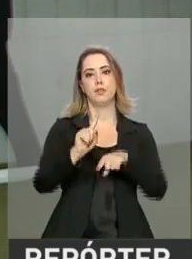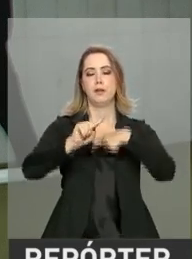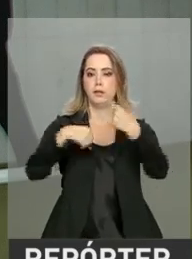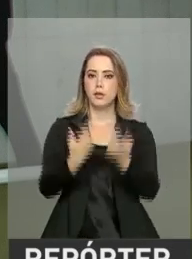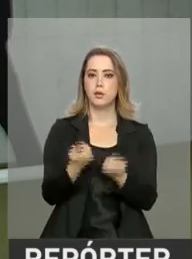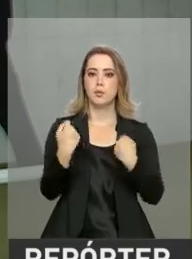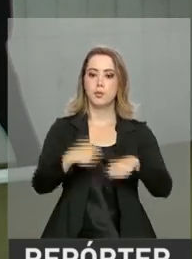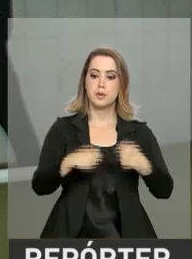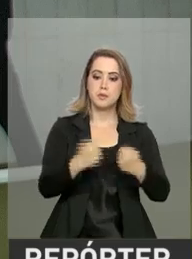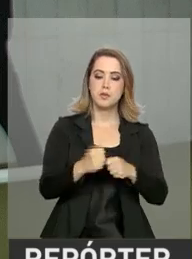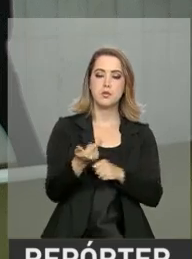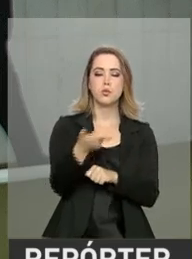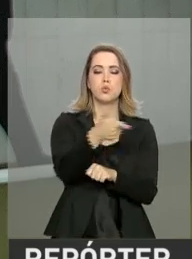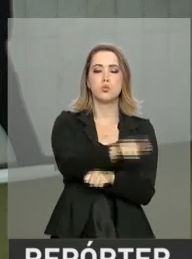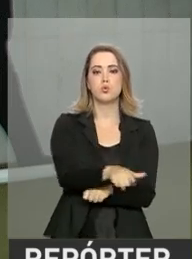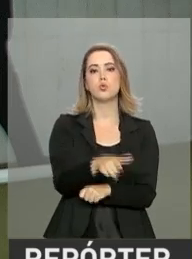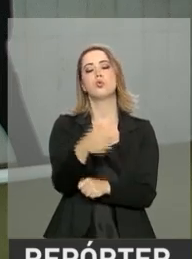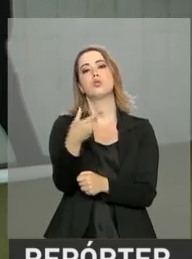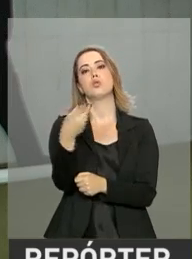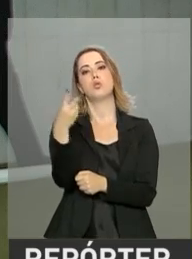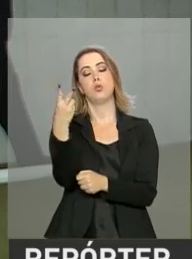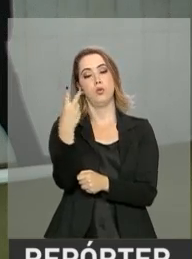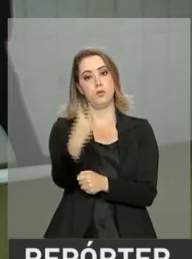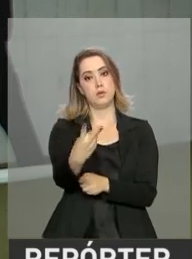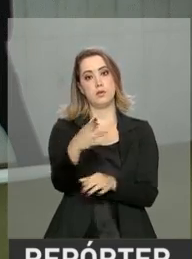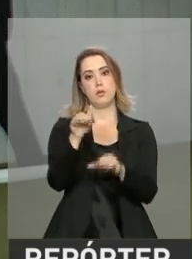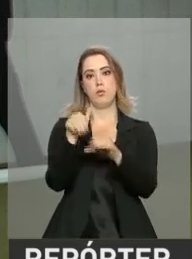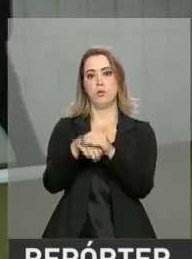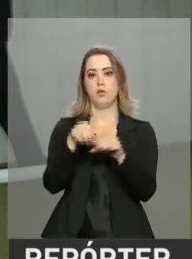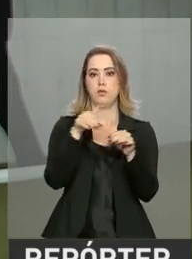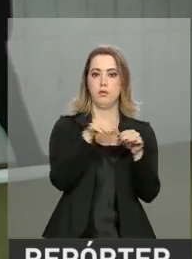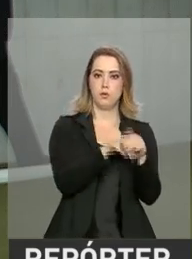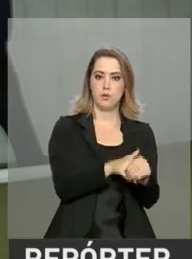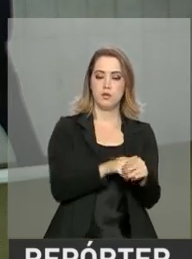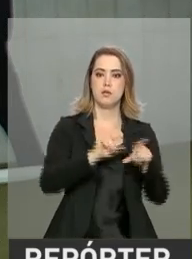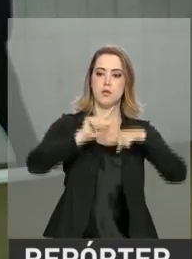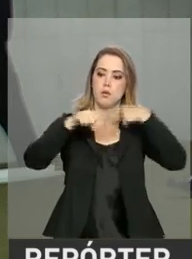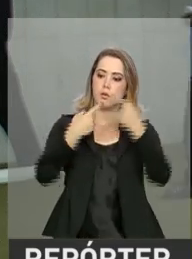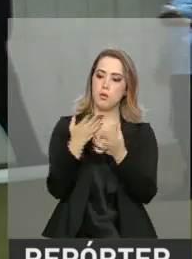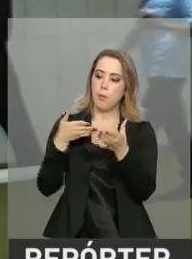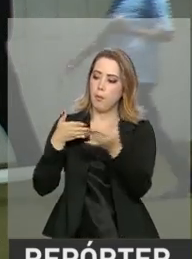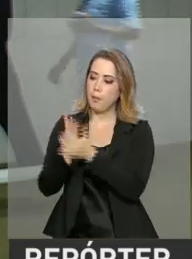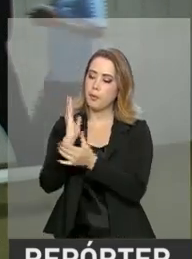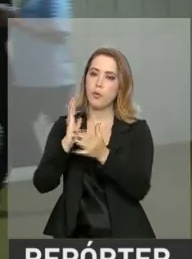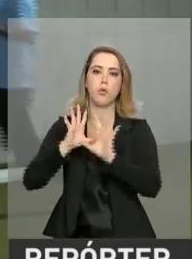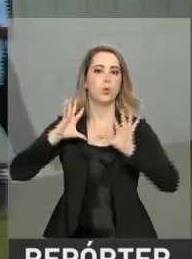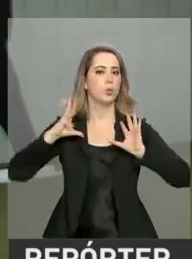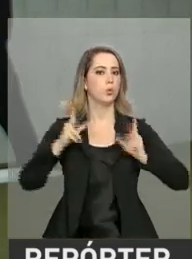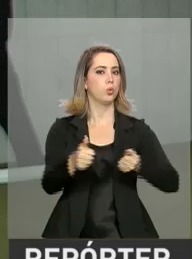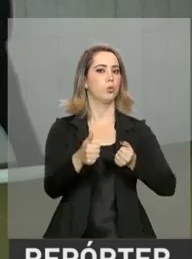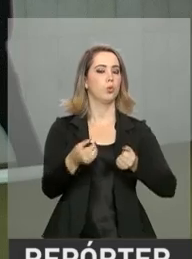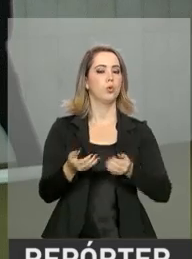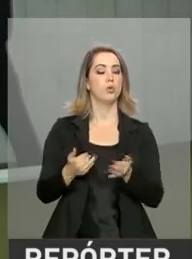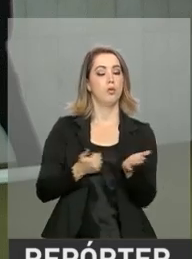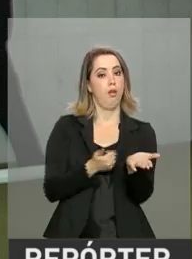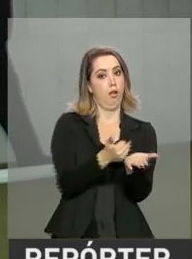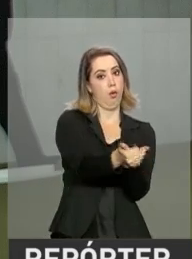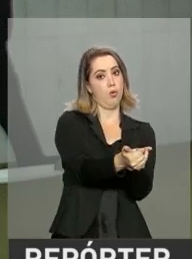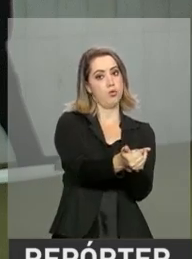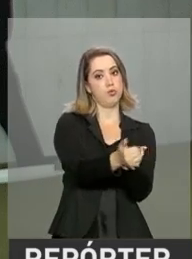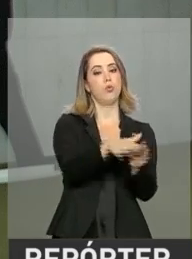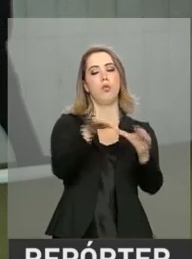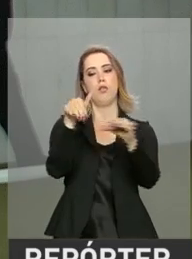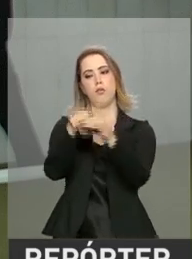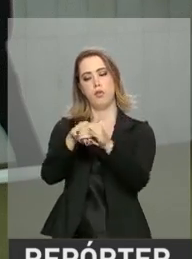na Câmara com o mesmo número de votos. Depois, caso isso ocorra, ou seja, a PEC seja aprovada, ela segue para o Senado. Lá também